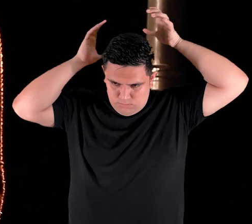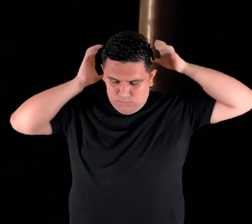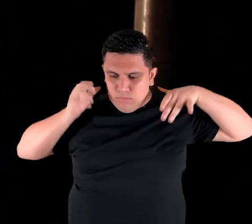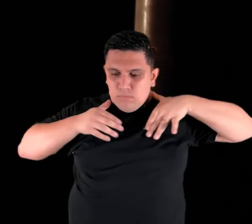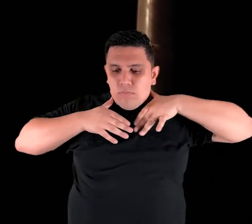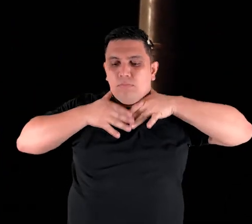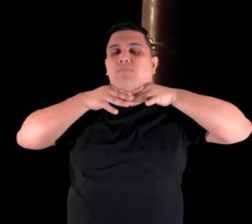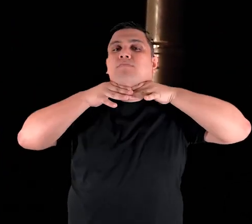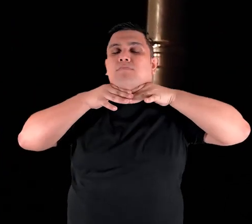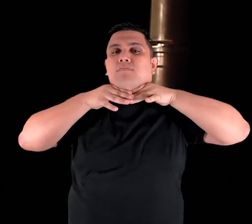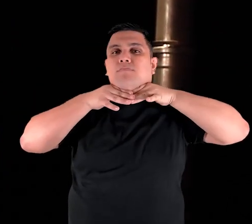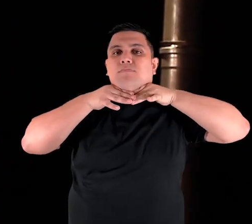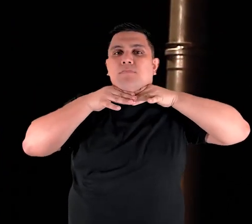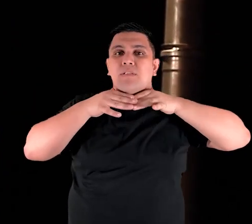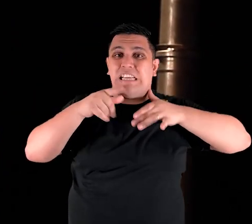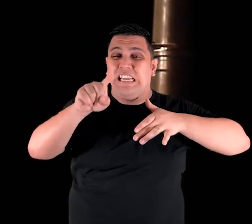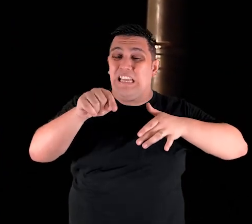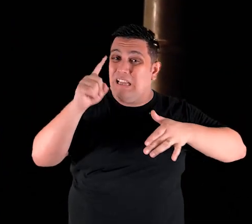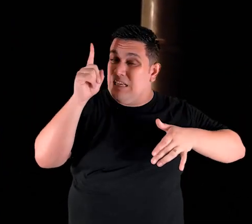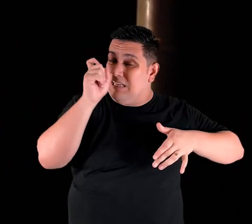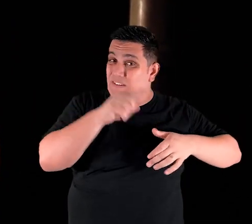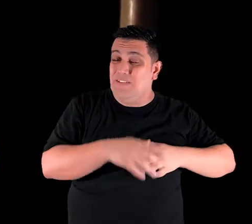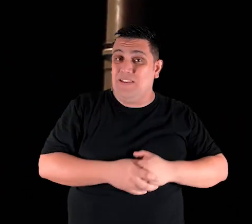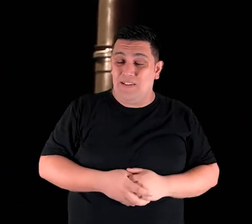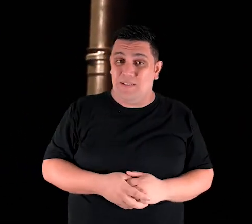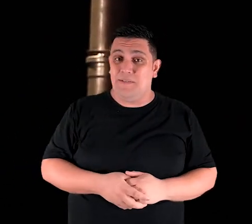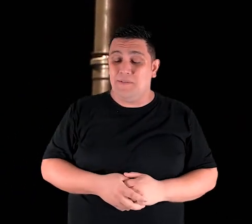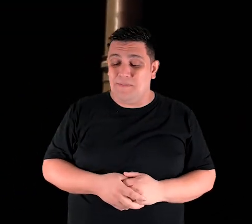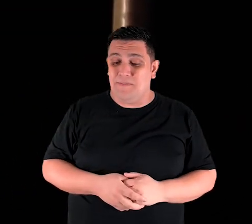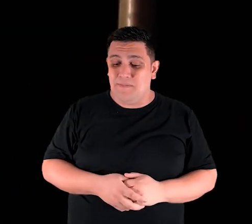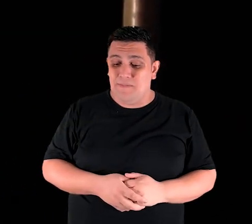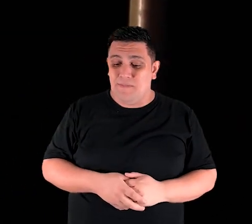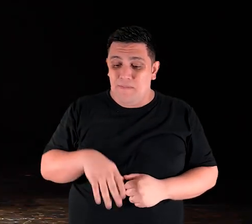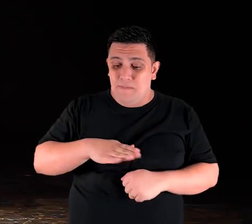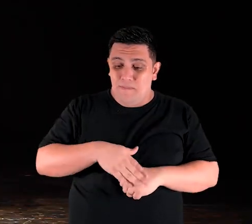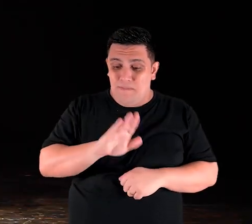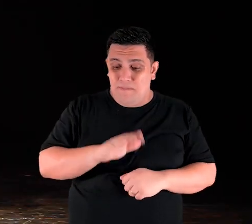E aí vem o mais curioso.